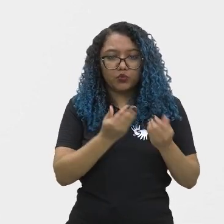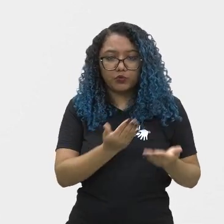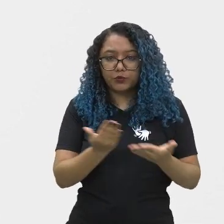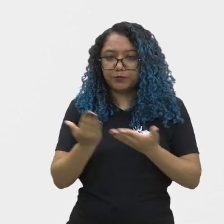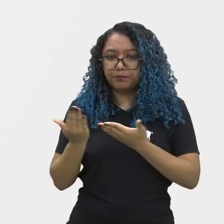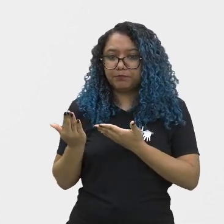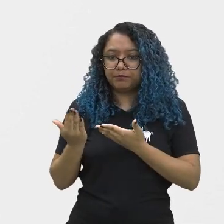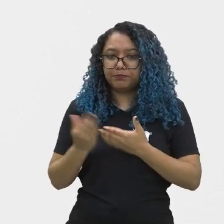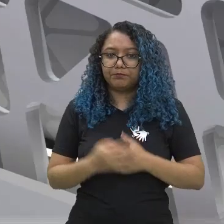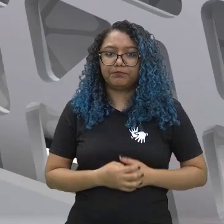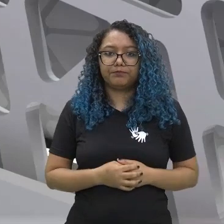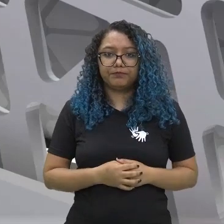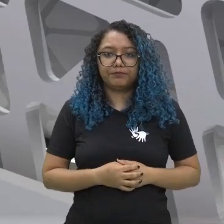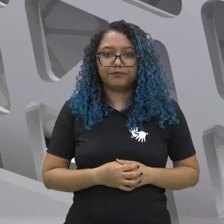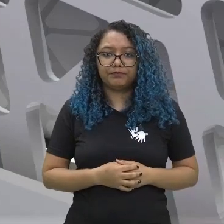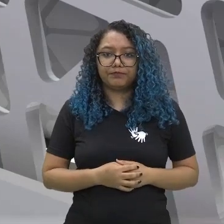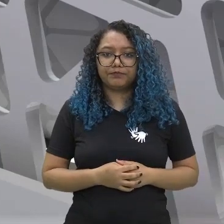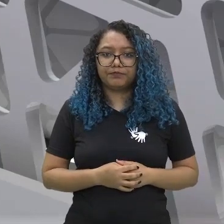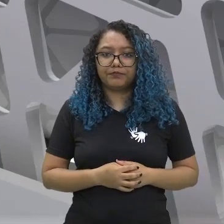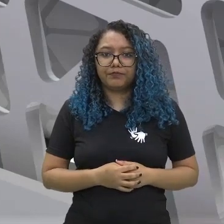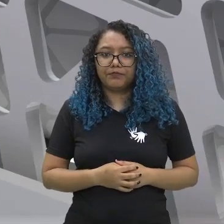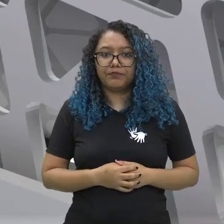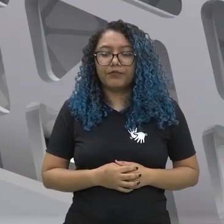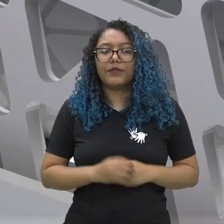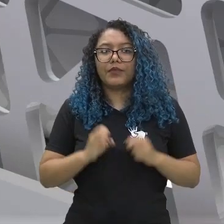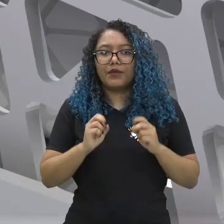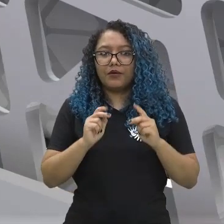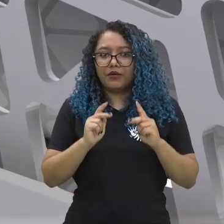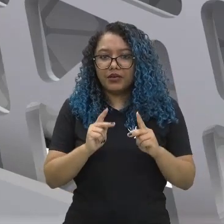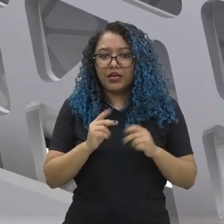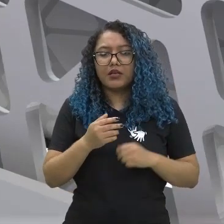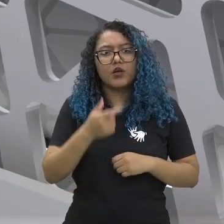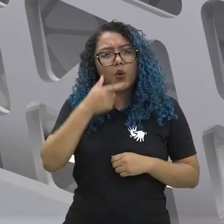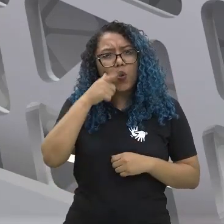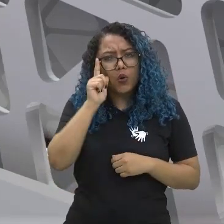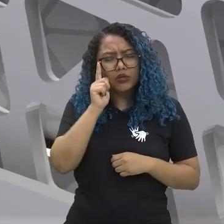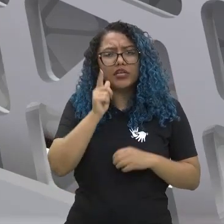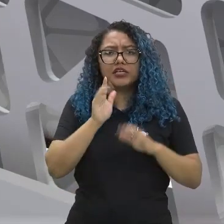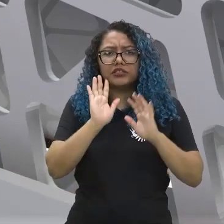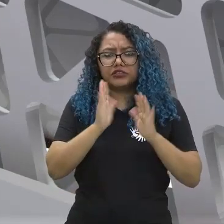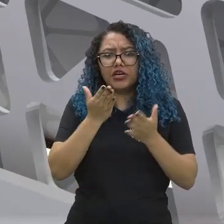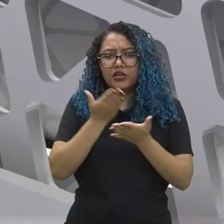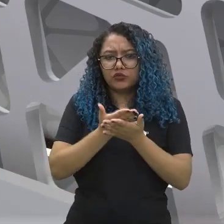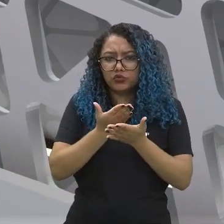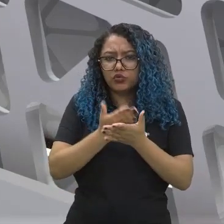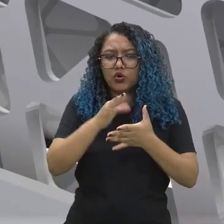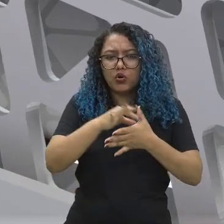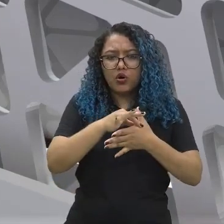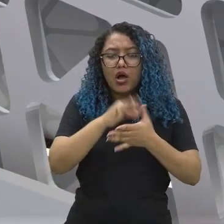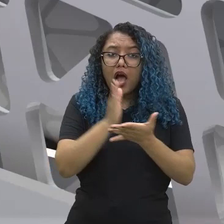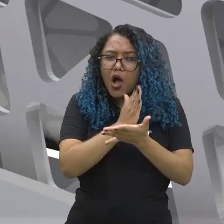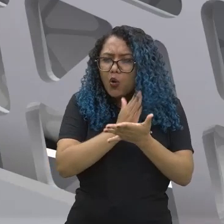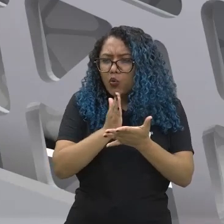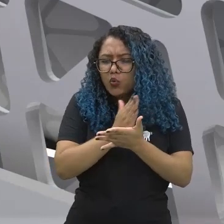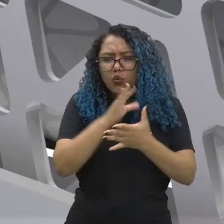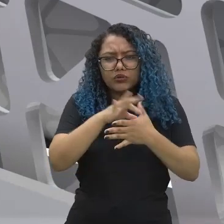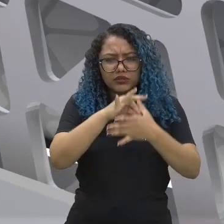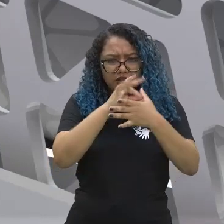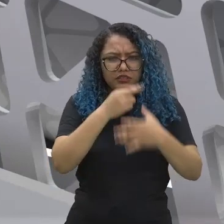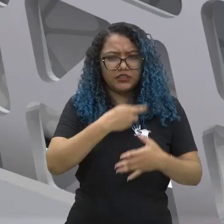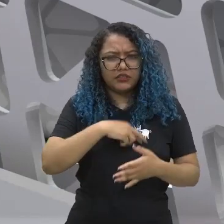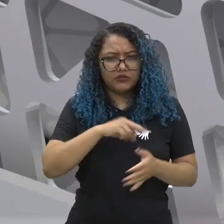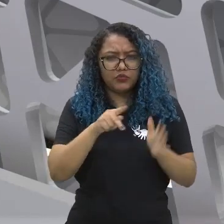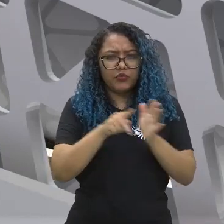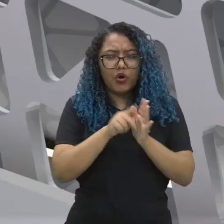mãe de santo. Muito bem, pessoal, ontem nós vimos líderes religiosos de